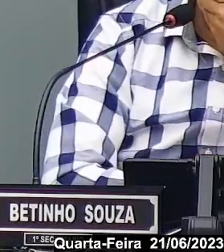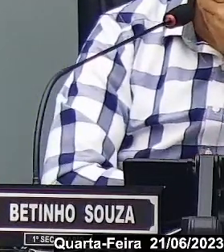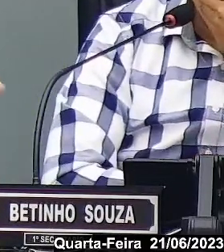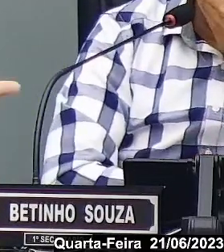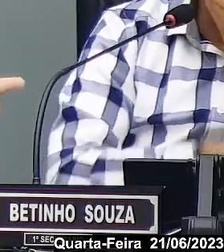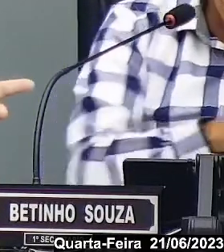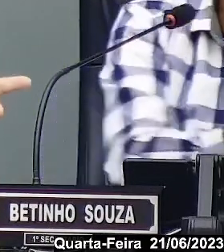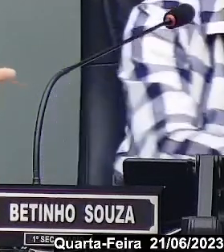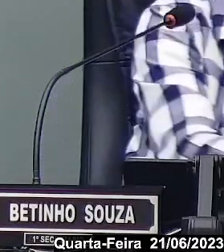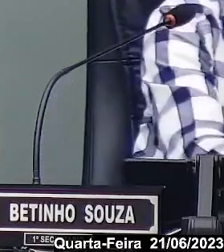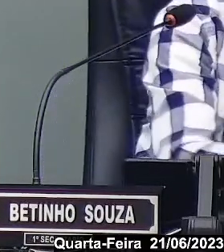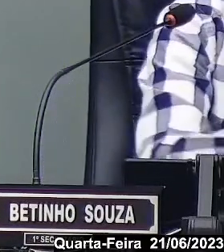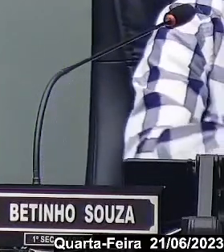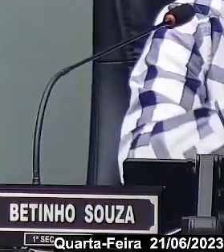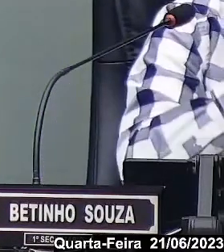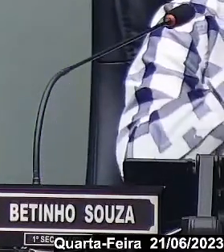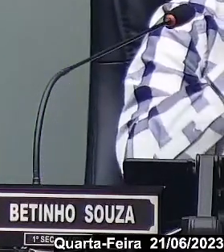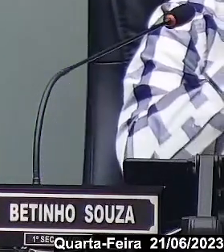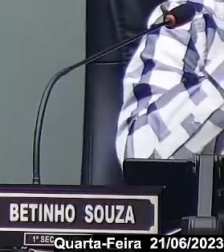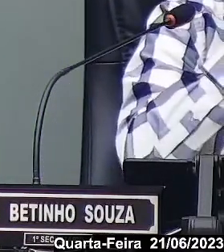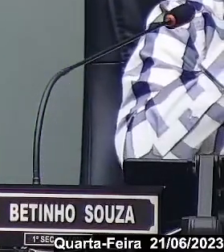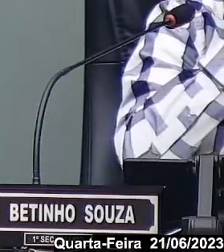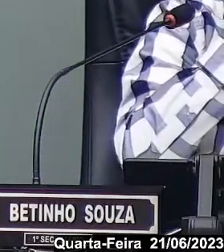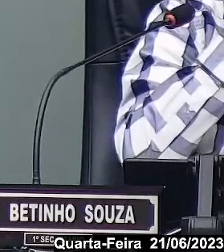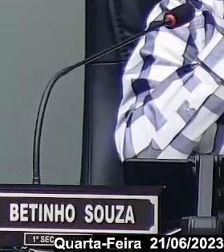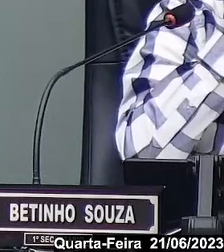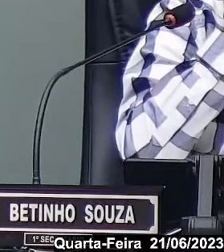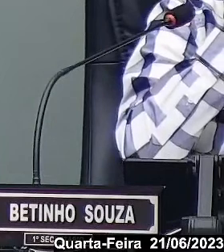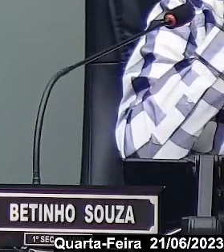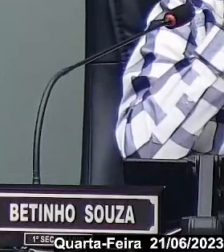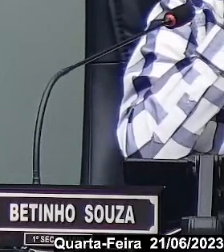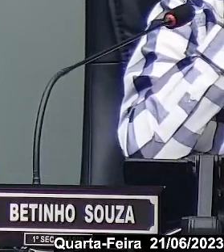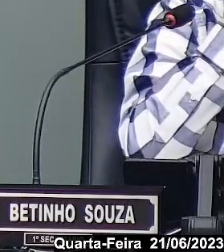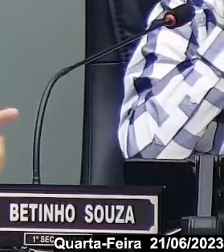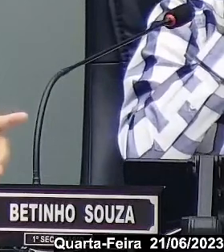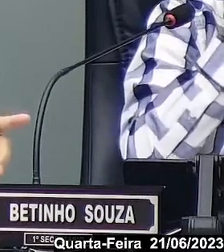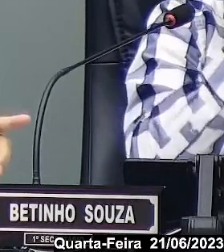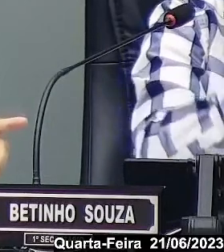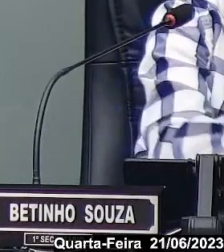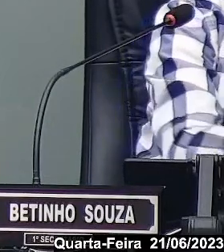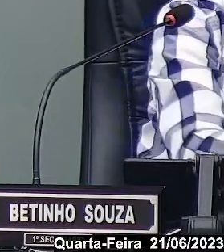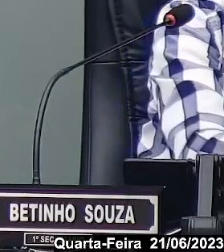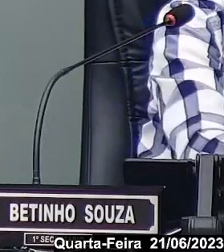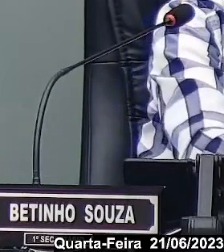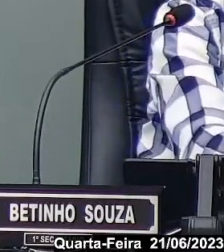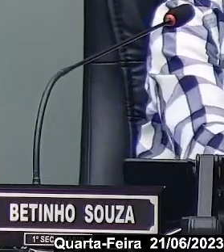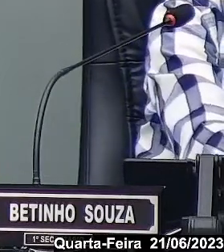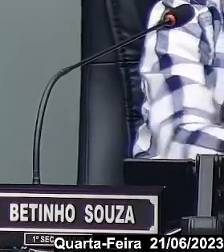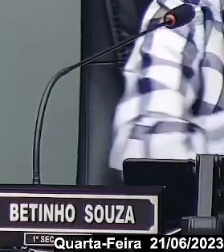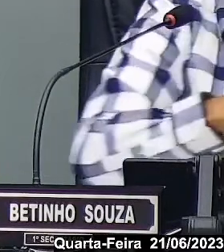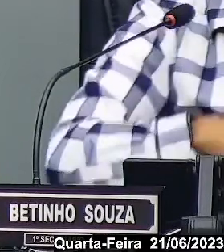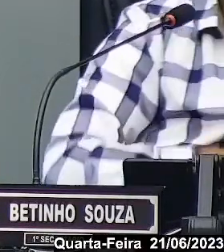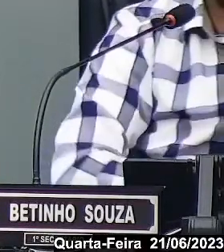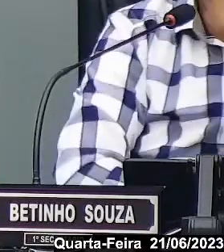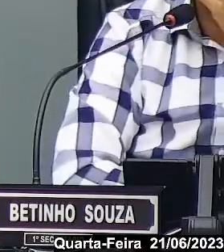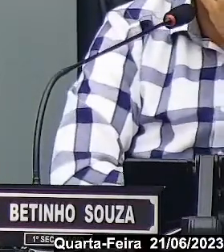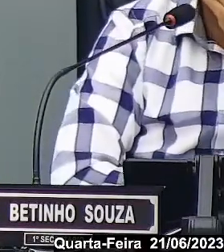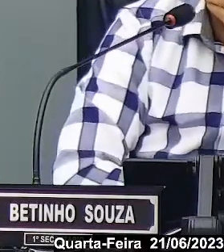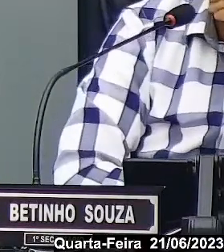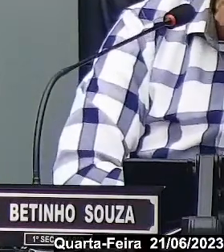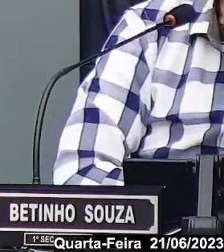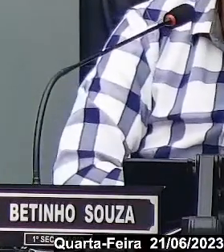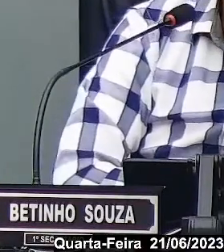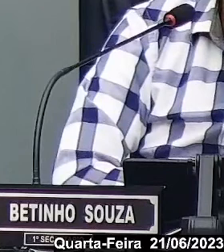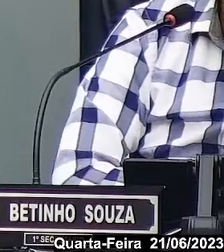estão respeitando a fala. É a casa do povo, mas tem que se inscrever. Eu não vou discutir com